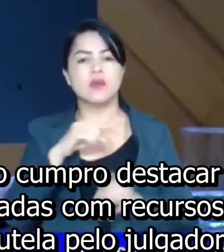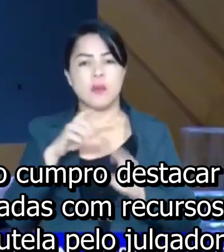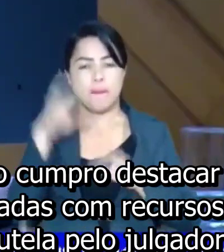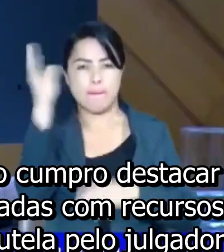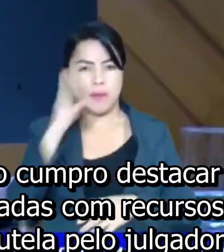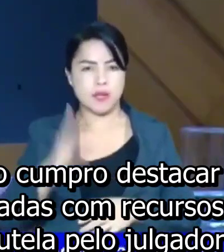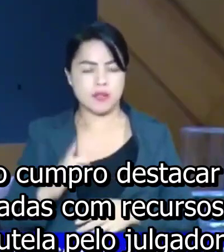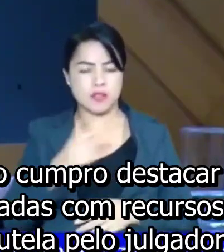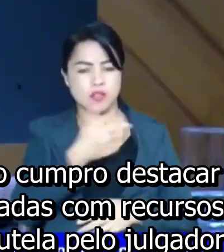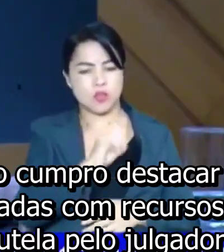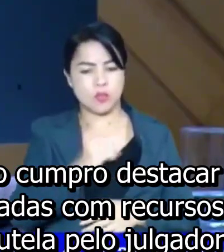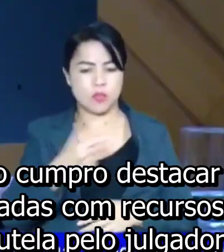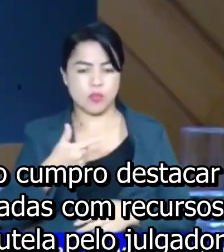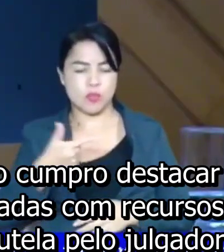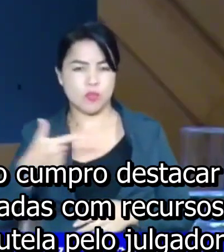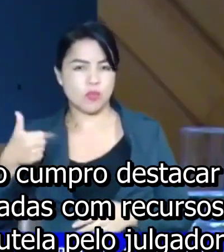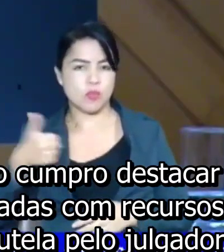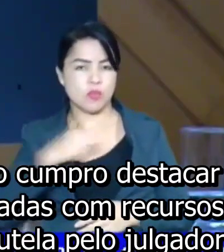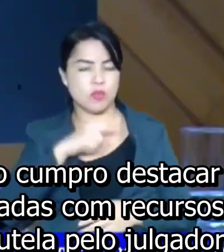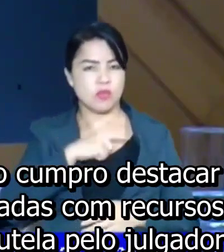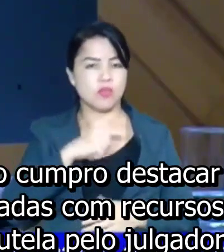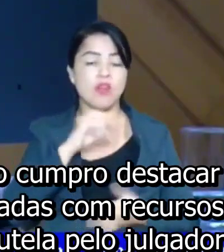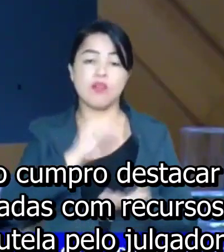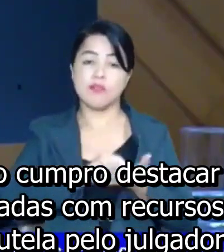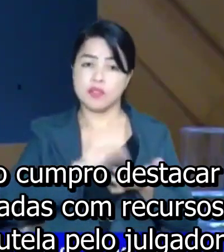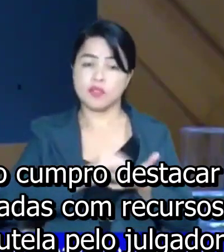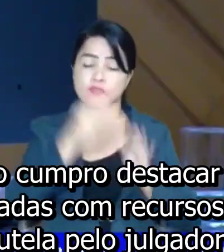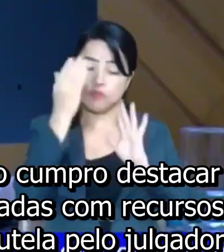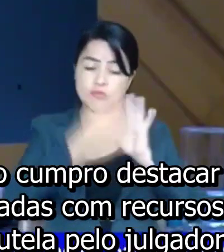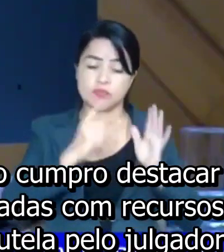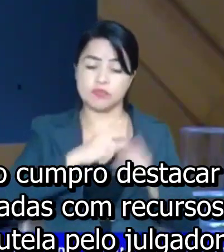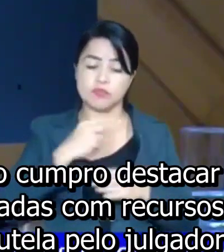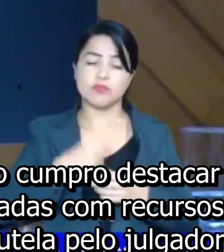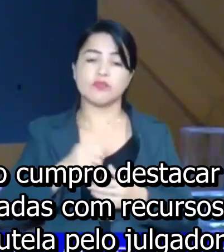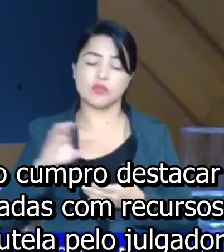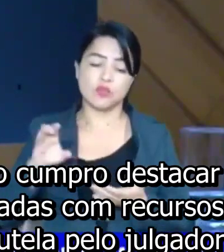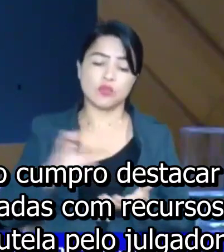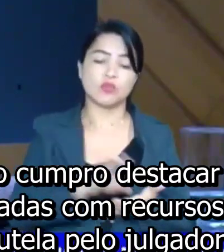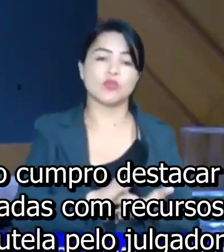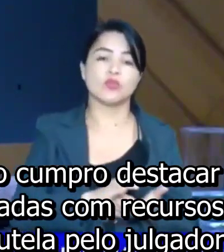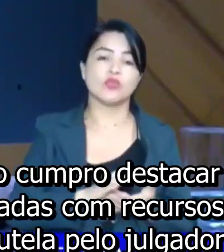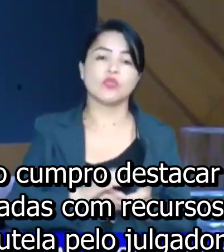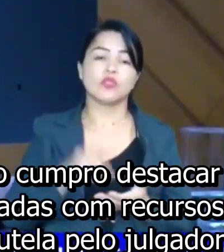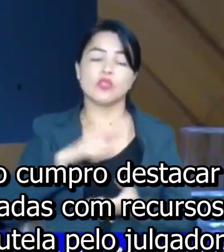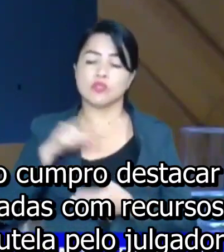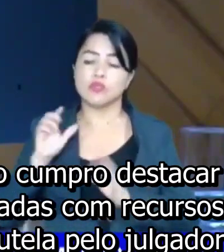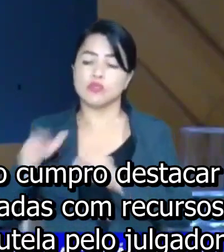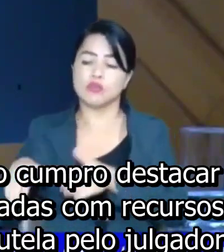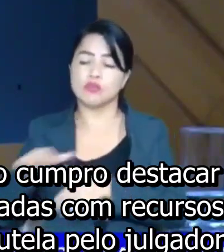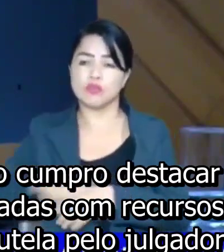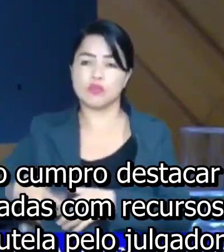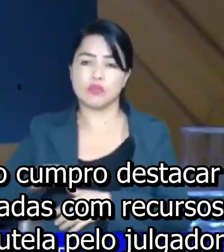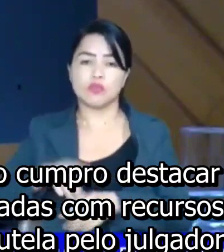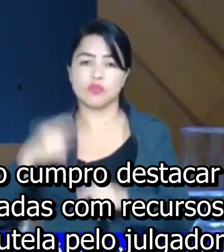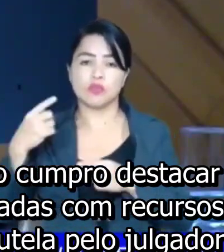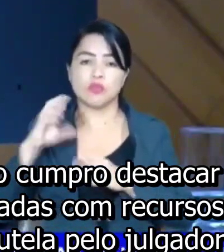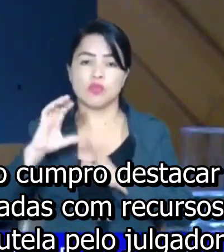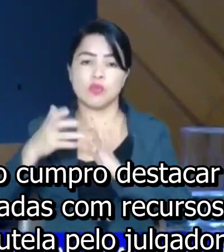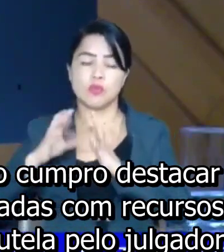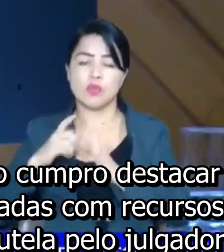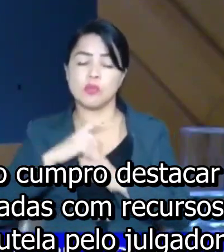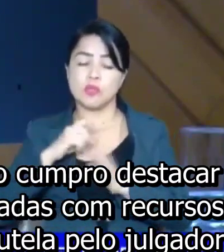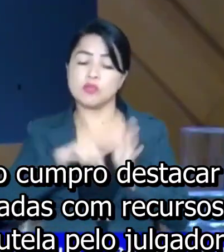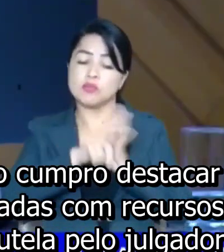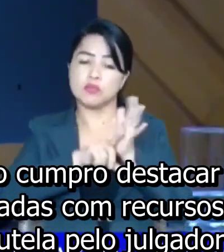cumpre destacar relativamente à ausência de comprovação de despesas realizadas com recursos oriundos do fundo partidário, que deve ser analisada